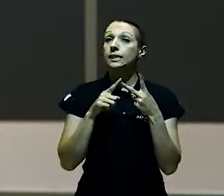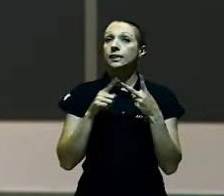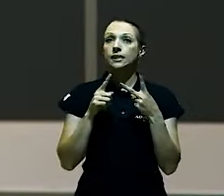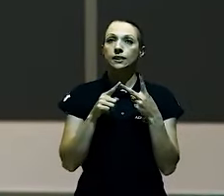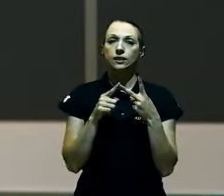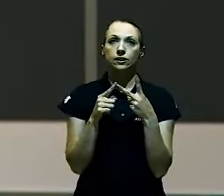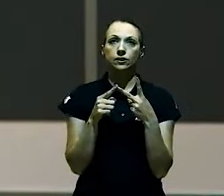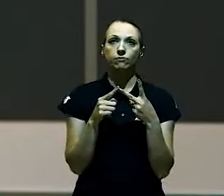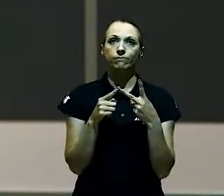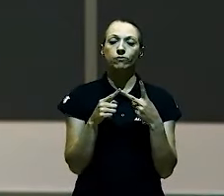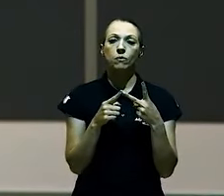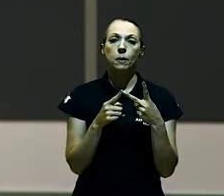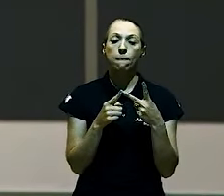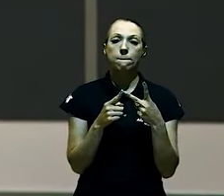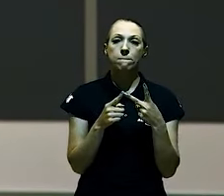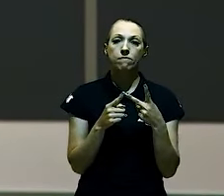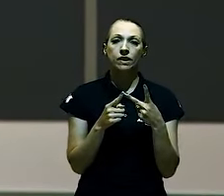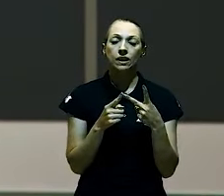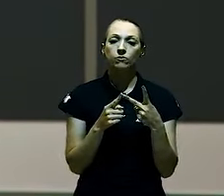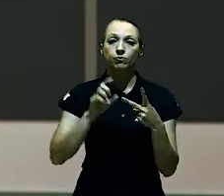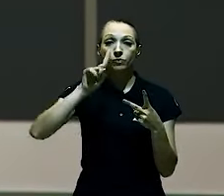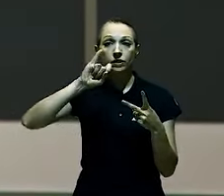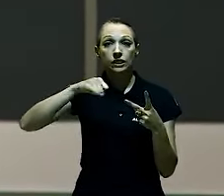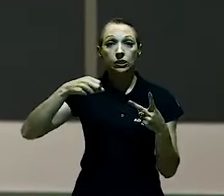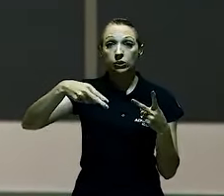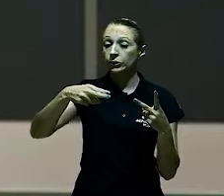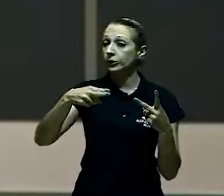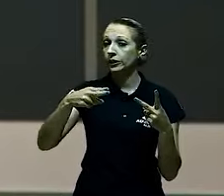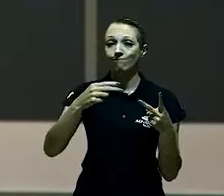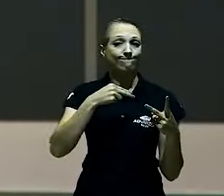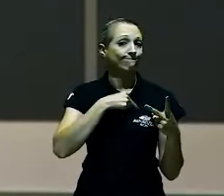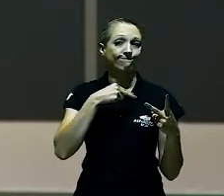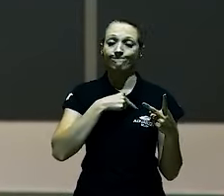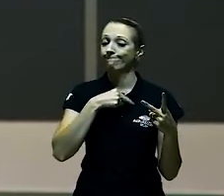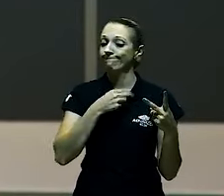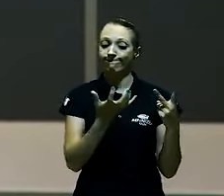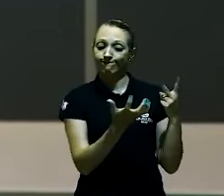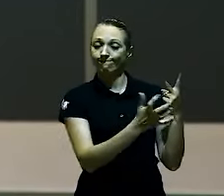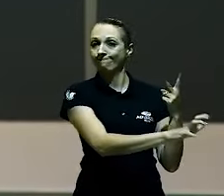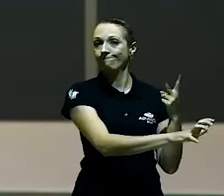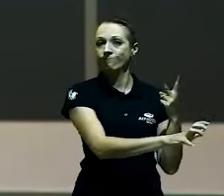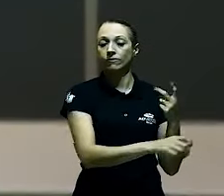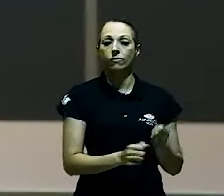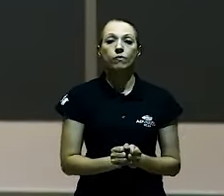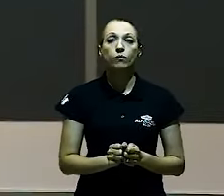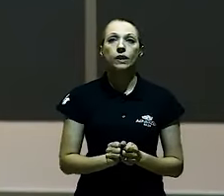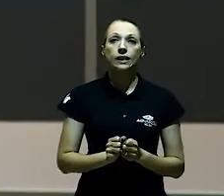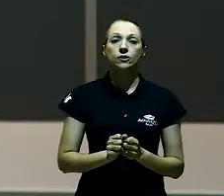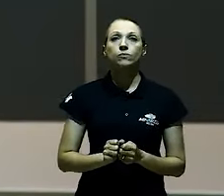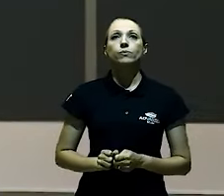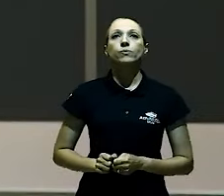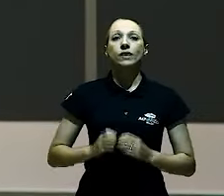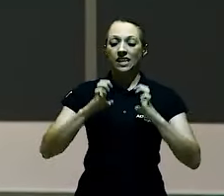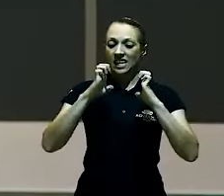com a misericórdia de Deus para Nínive é porque Nínive era uma cidade de caráter deturpado. Você quer